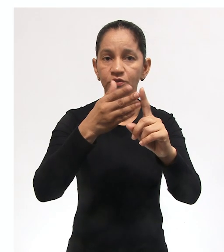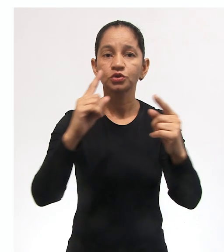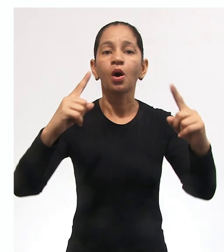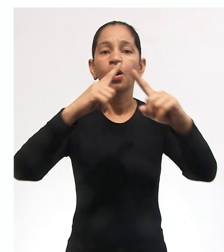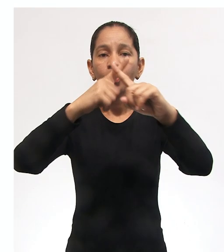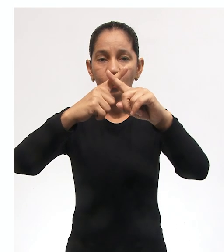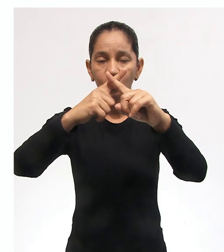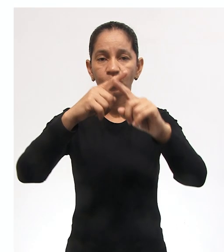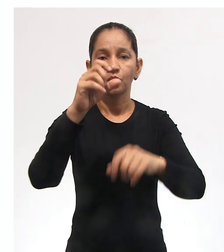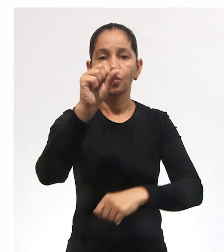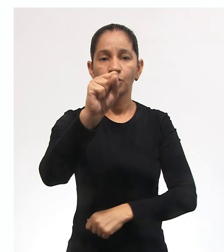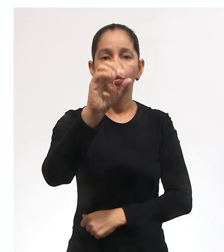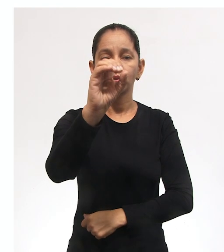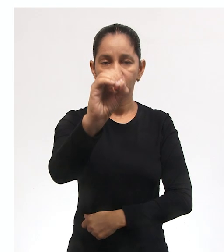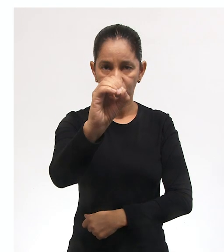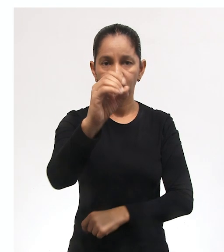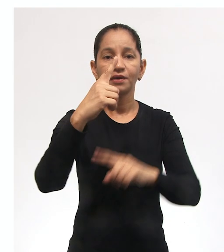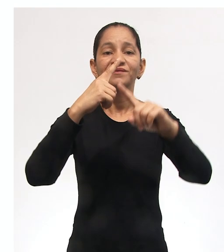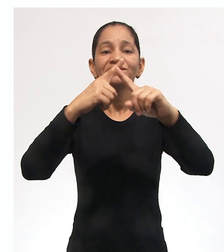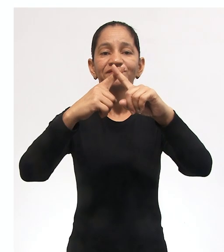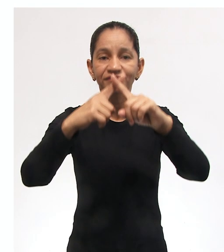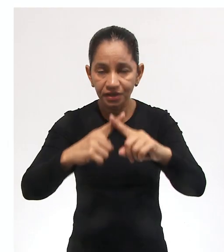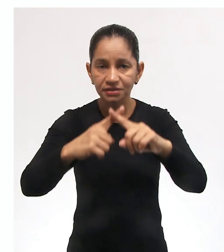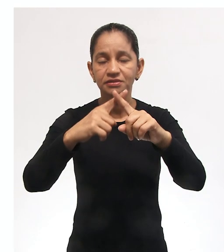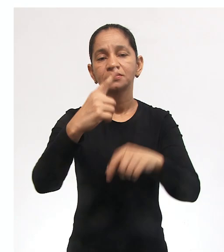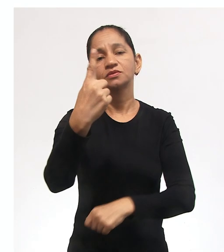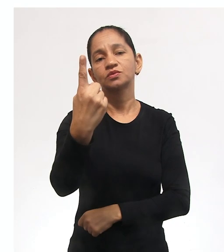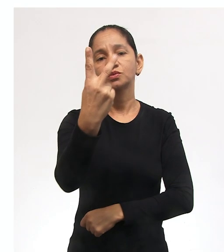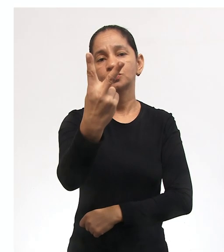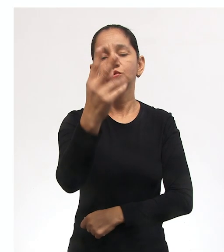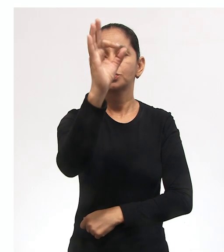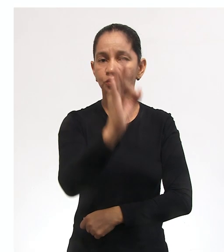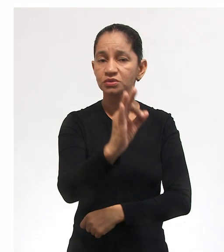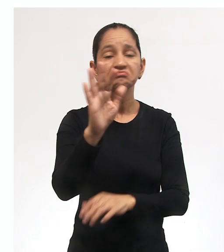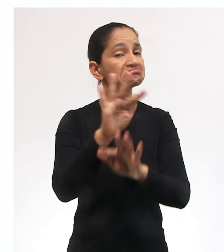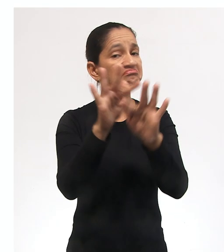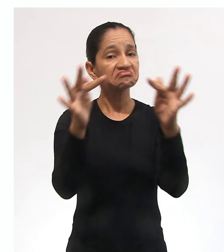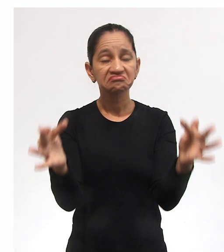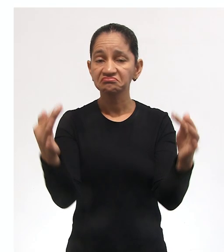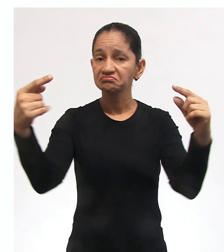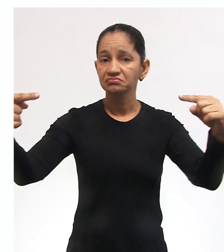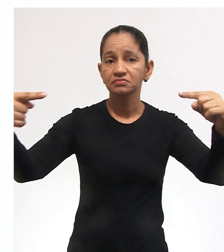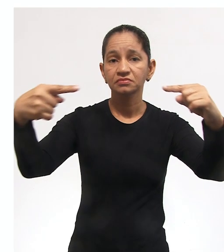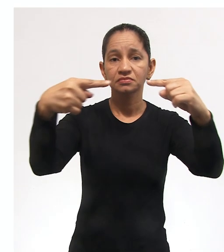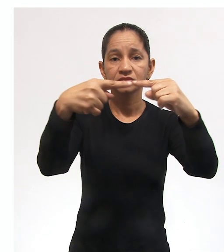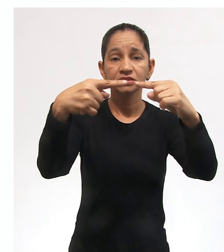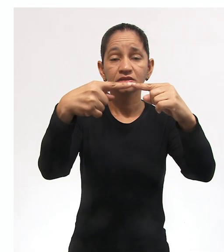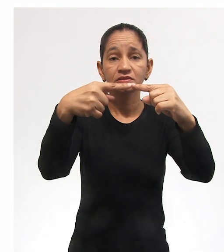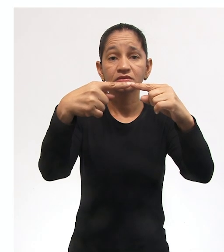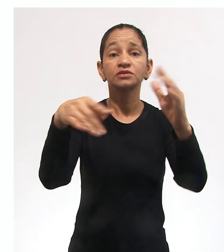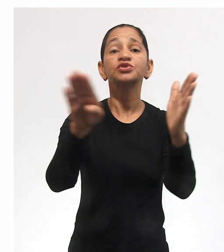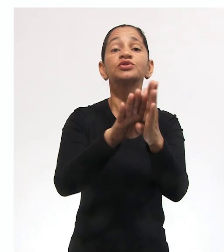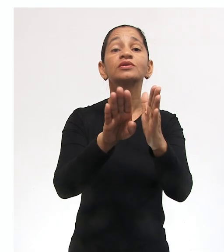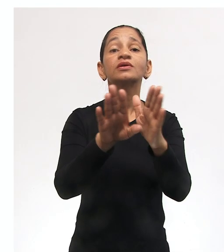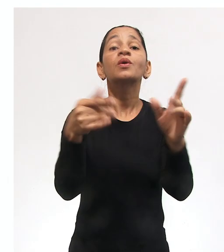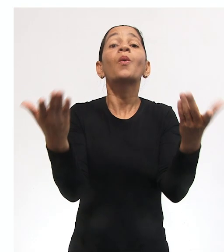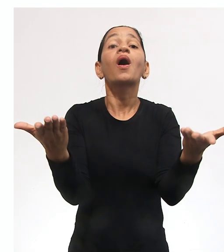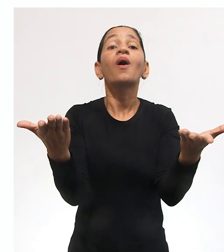80 vezes 12%. E aí, a gente fazendo essa multiplicação, nós vamos chegar